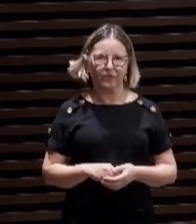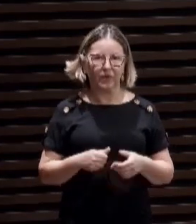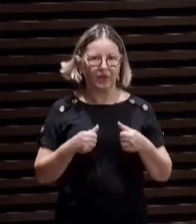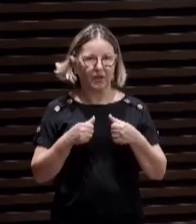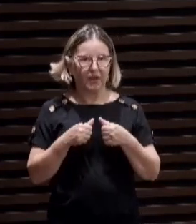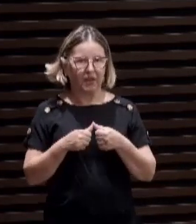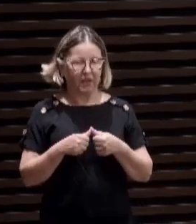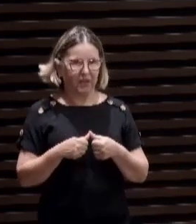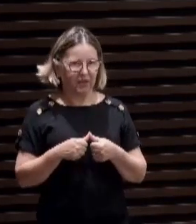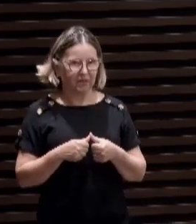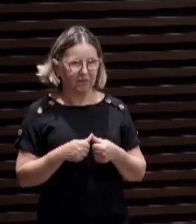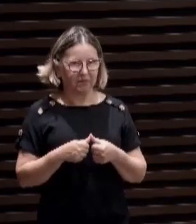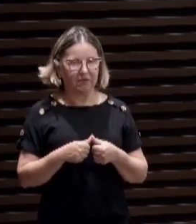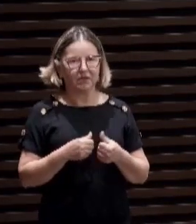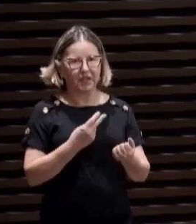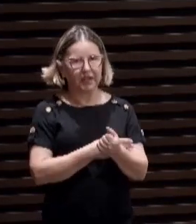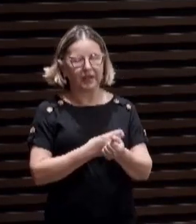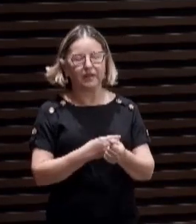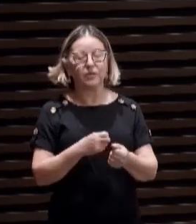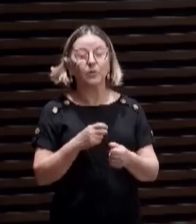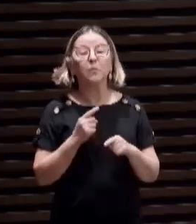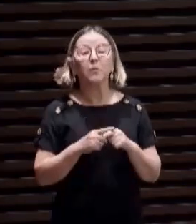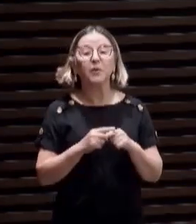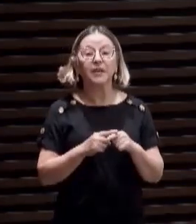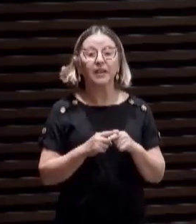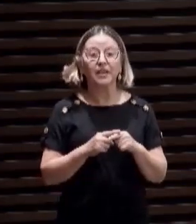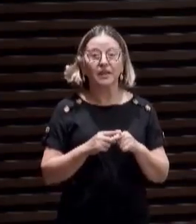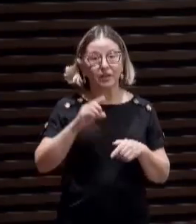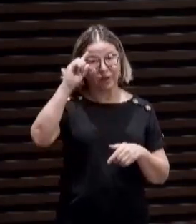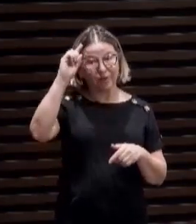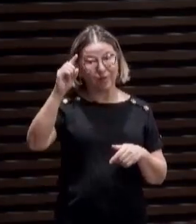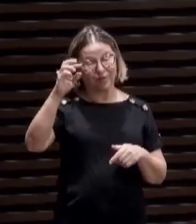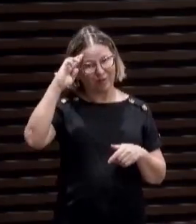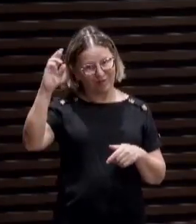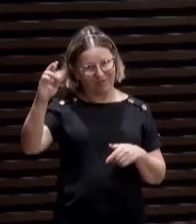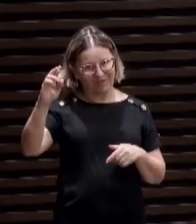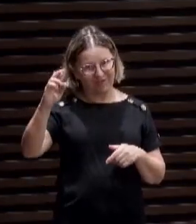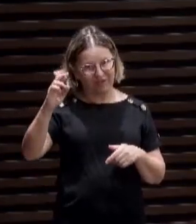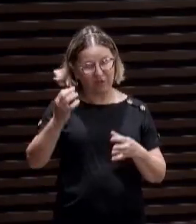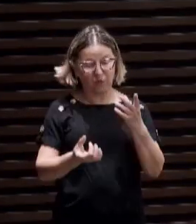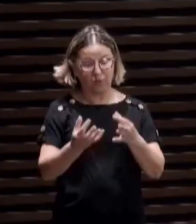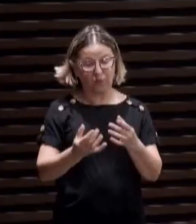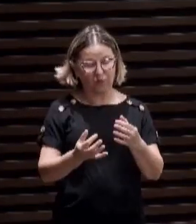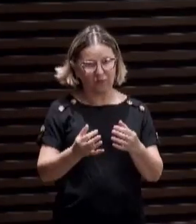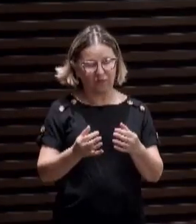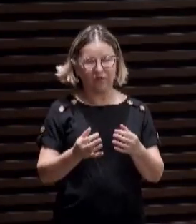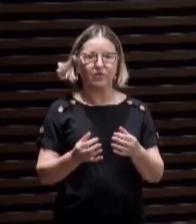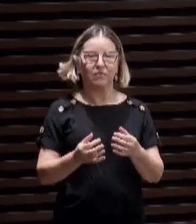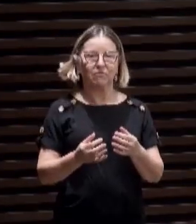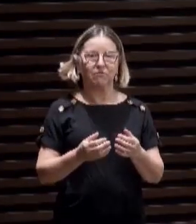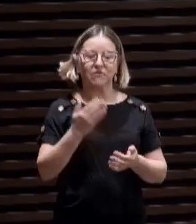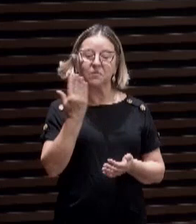perdurar, porque o fogo vai provar isso. O galardão que nós receberemos